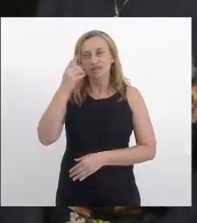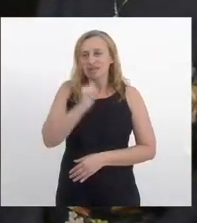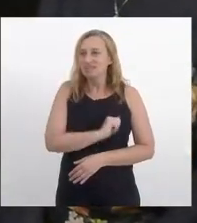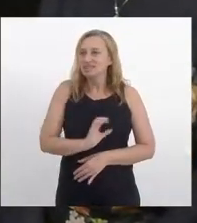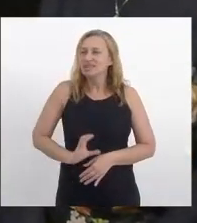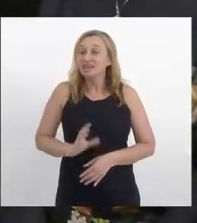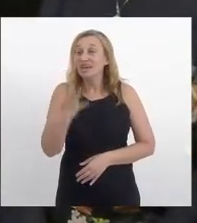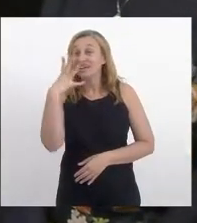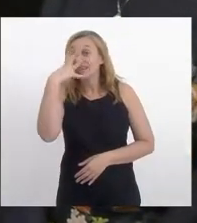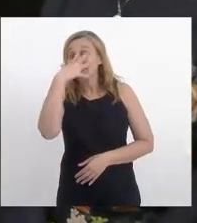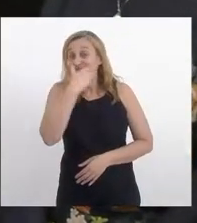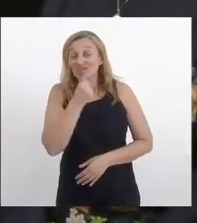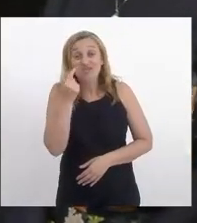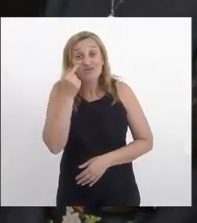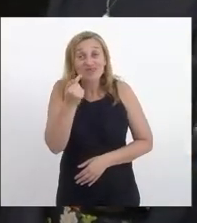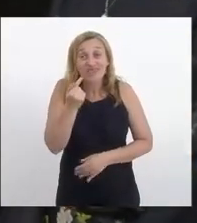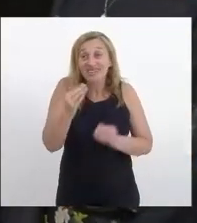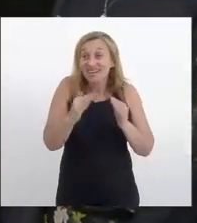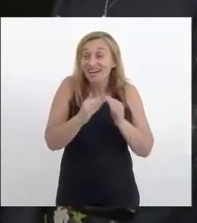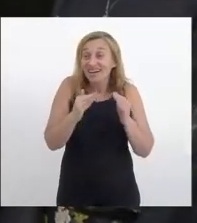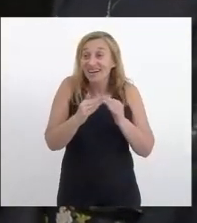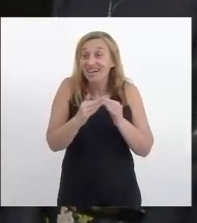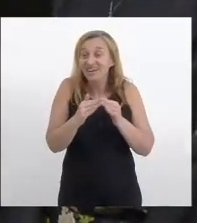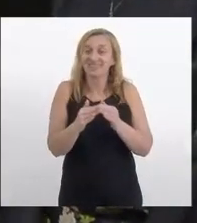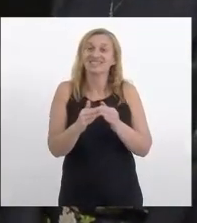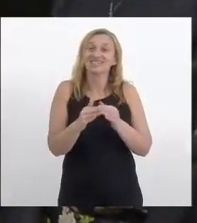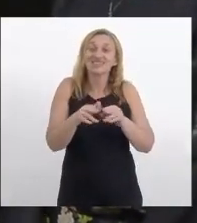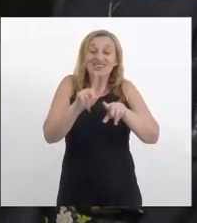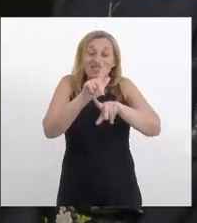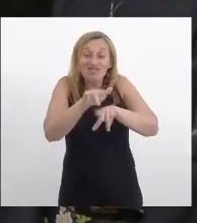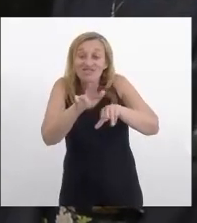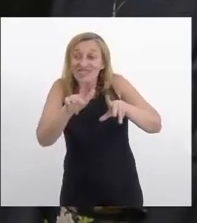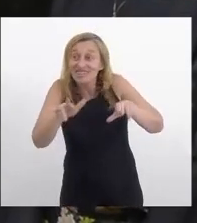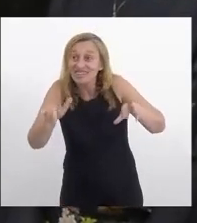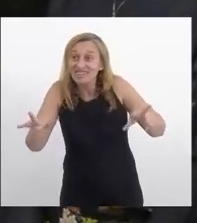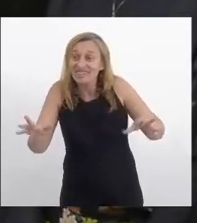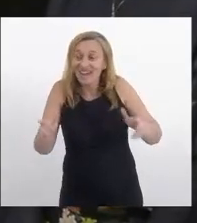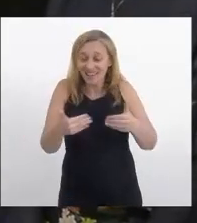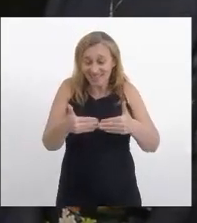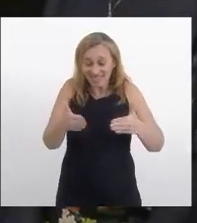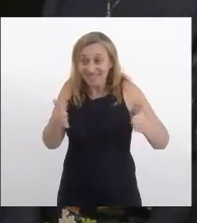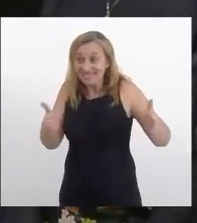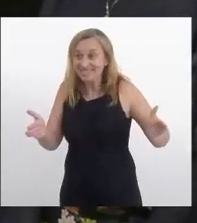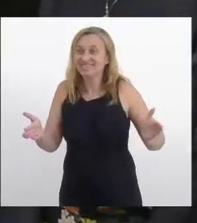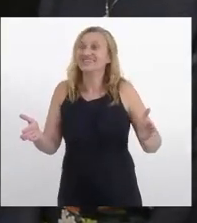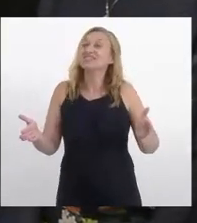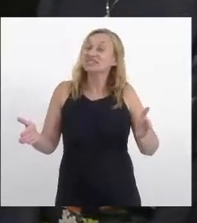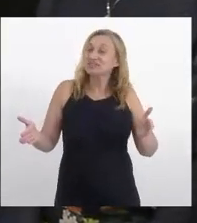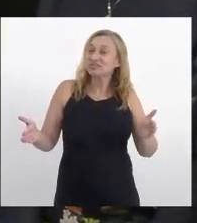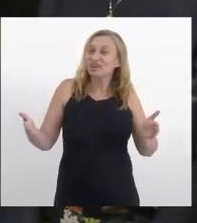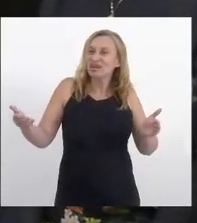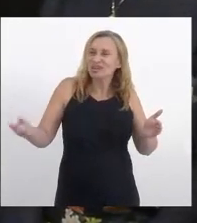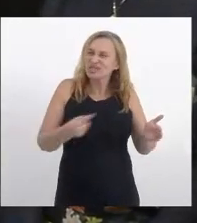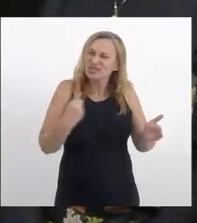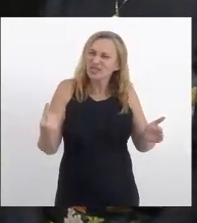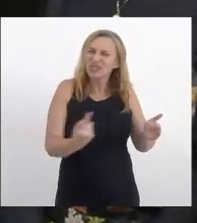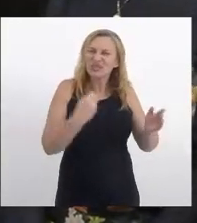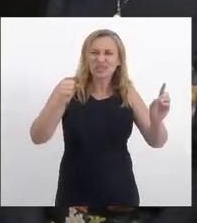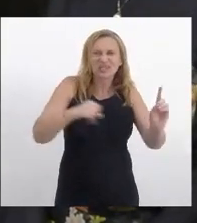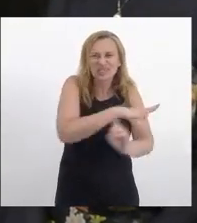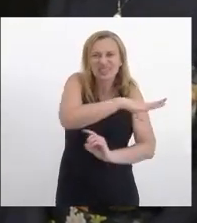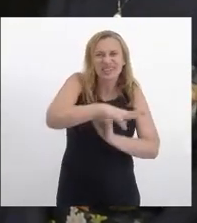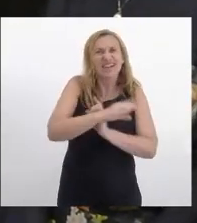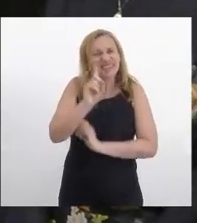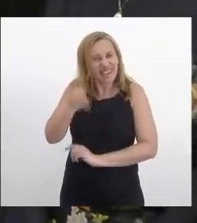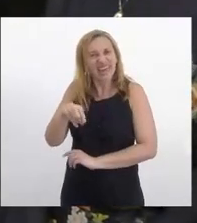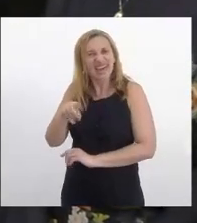é muito bonito ver essa casa pulsando diversidade, abrindo espaço para nossa sociedade, que é,